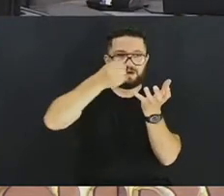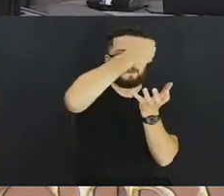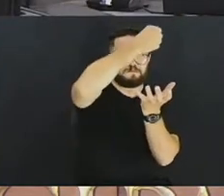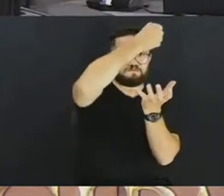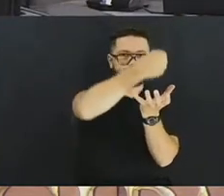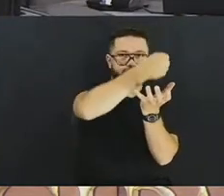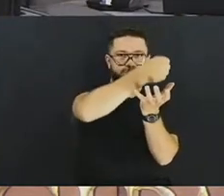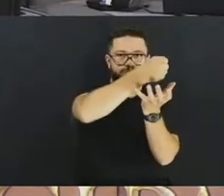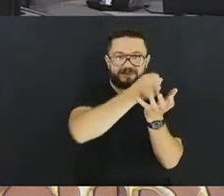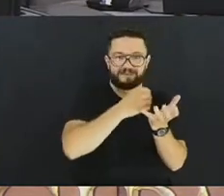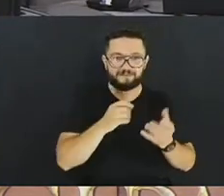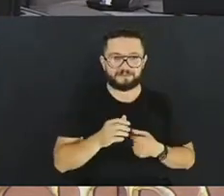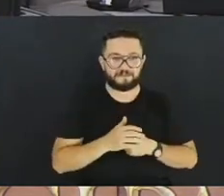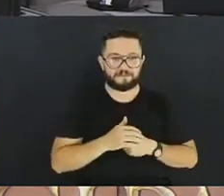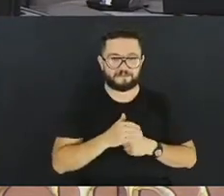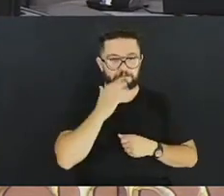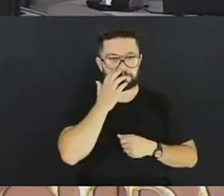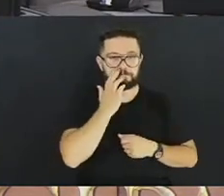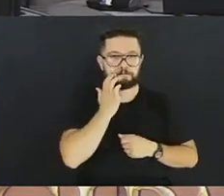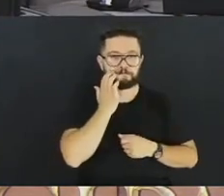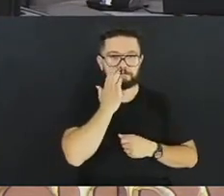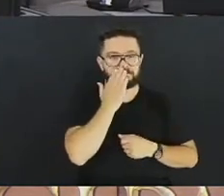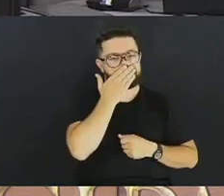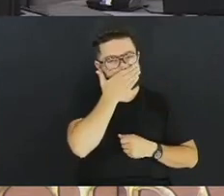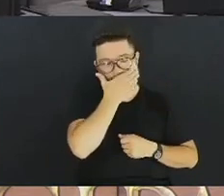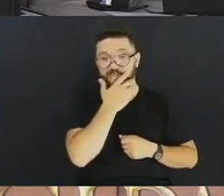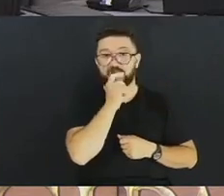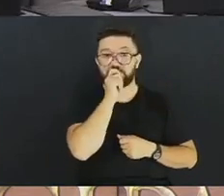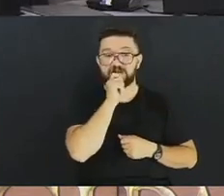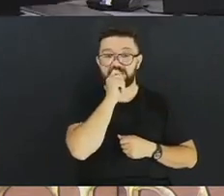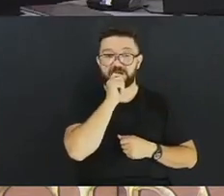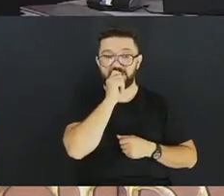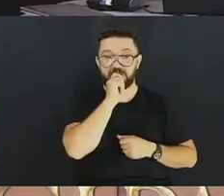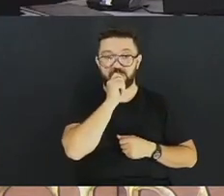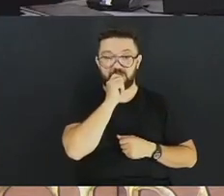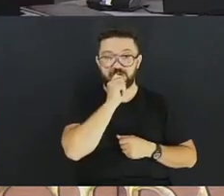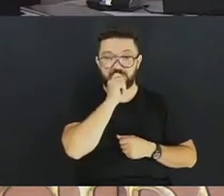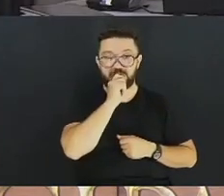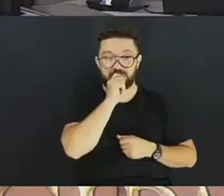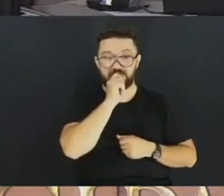honorário, o pinhão, aquilo que eu defendo, a araucária vale mais de pé